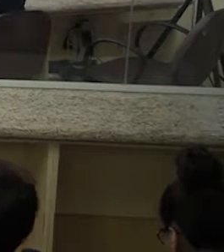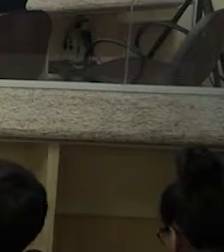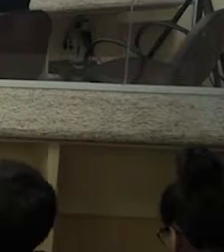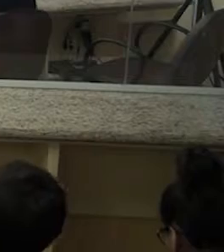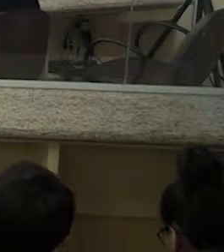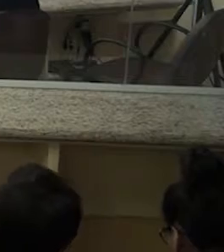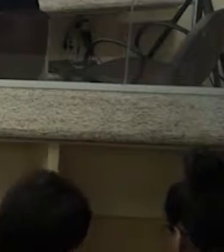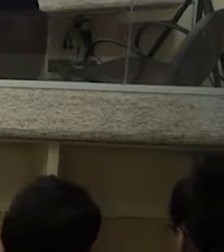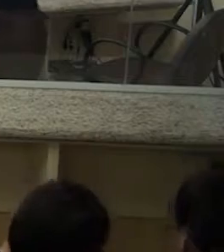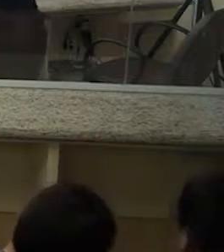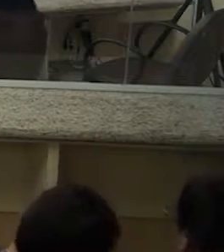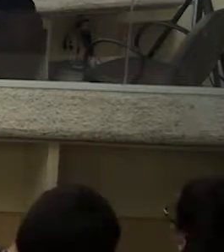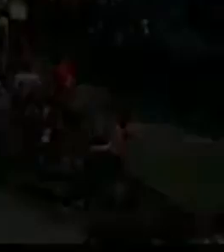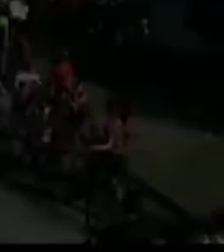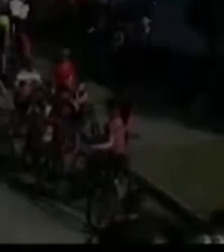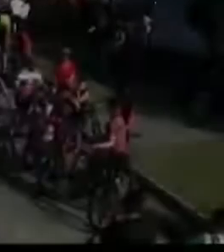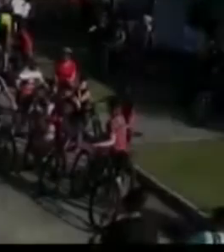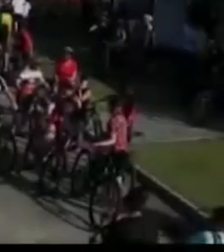Pode pôr o